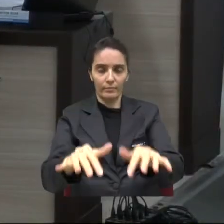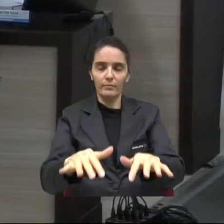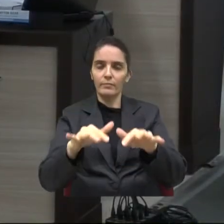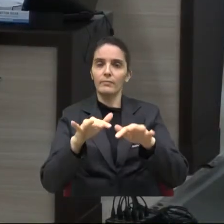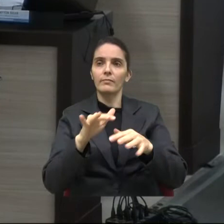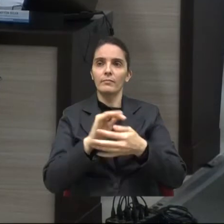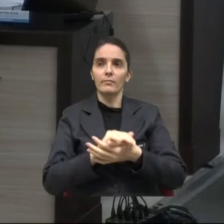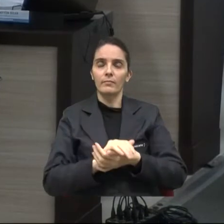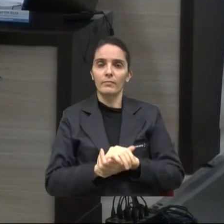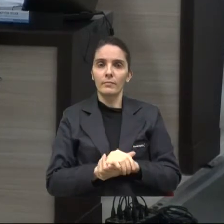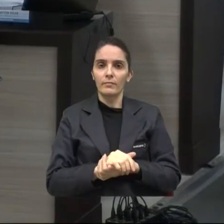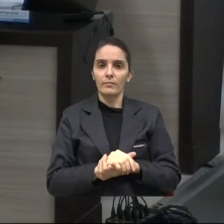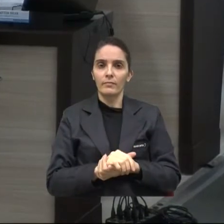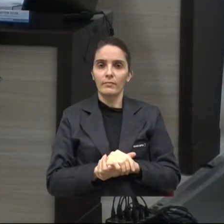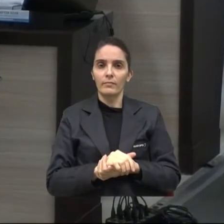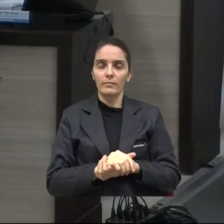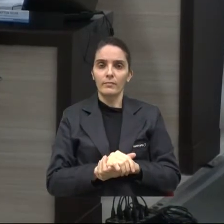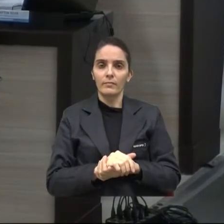presente.